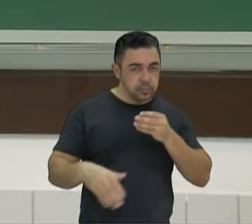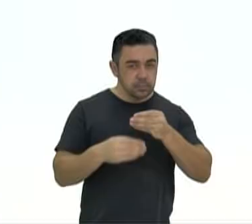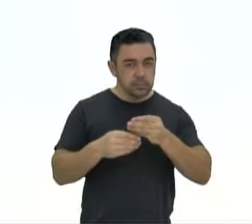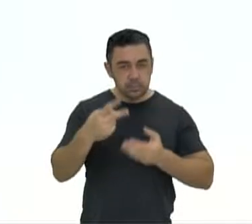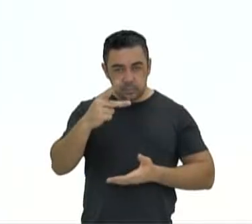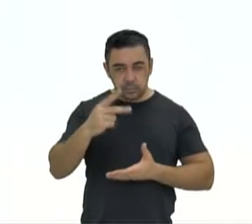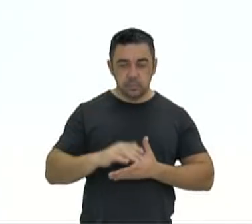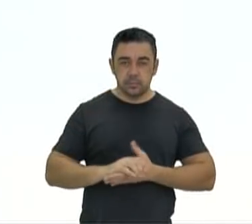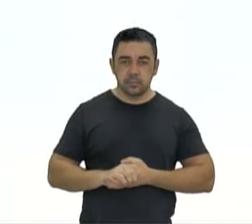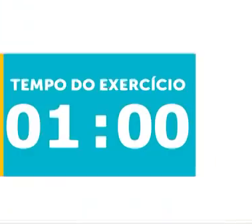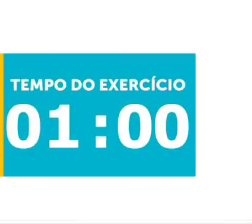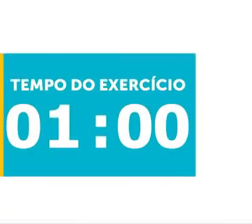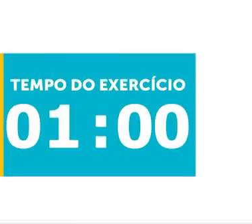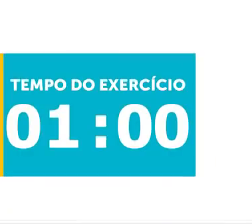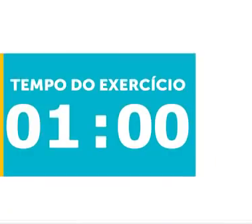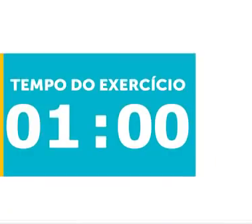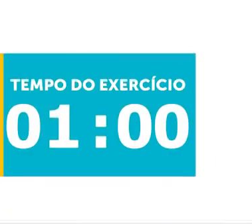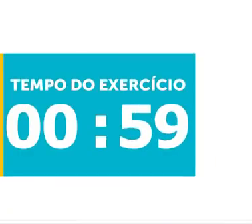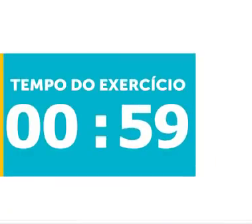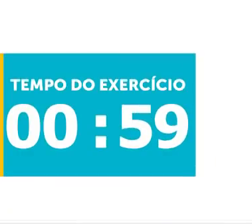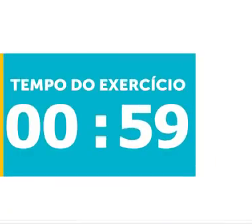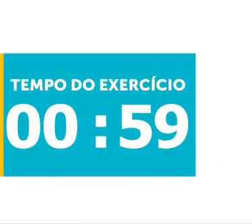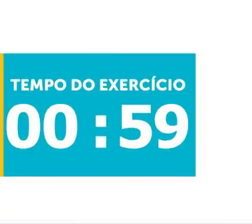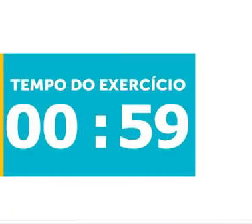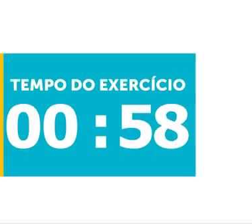aresta lateral.